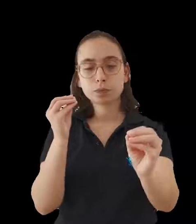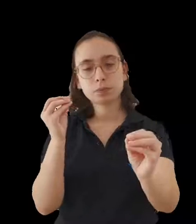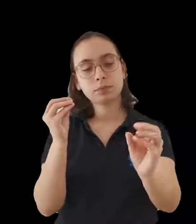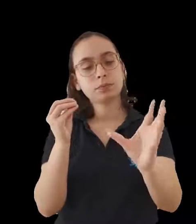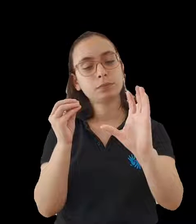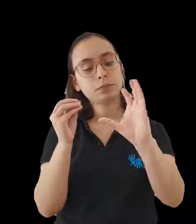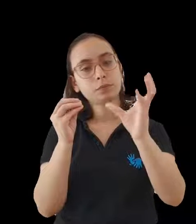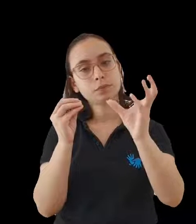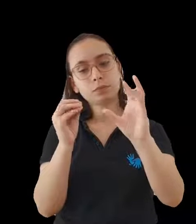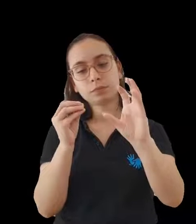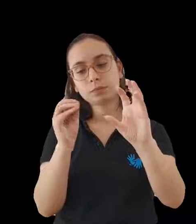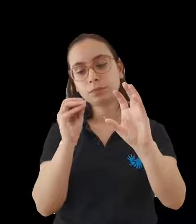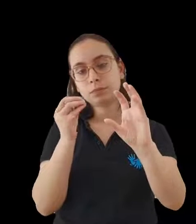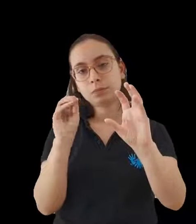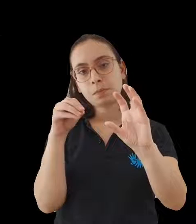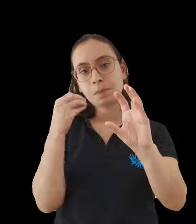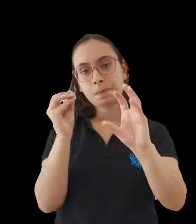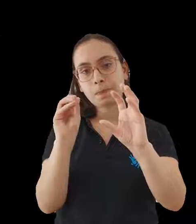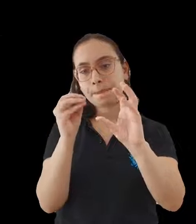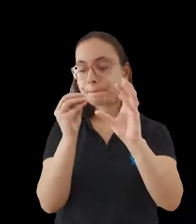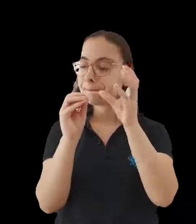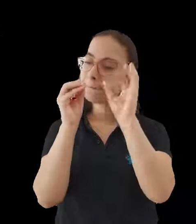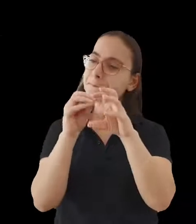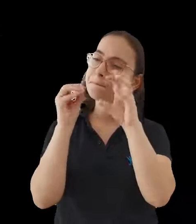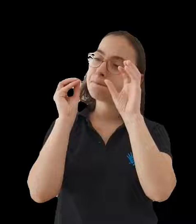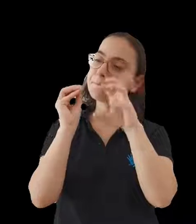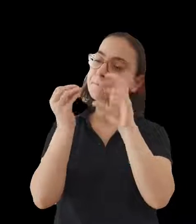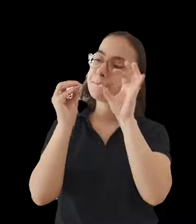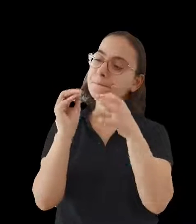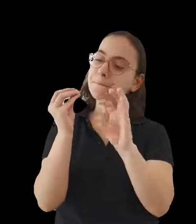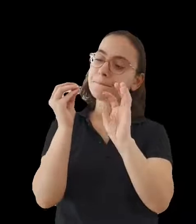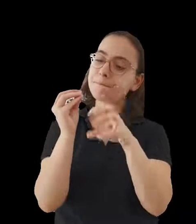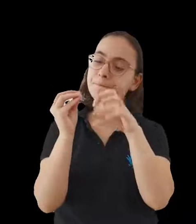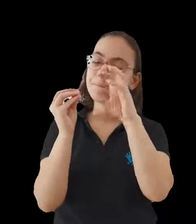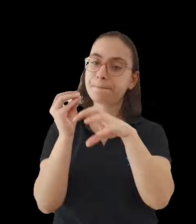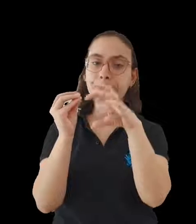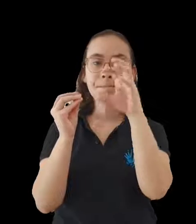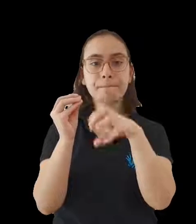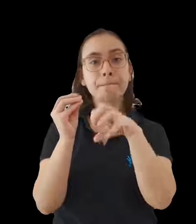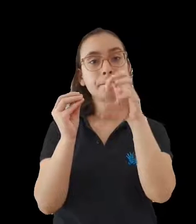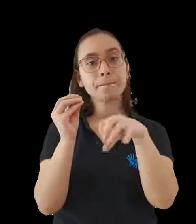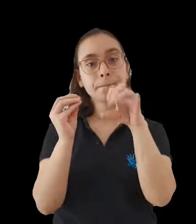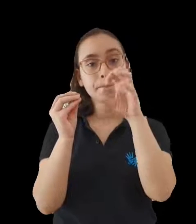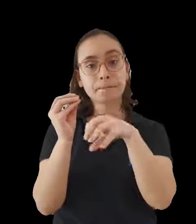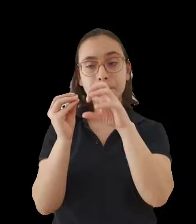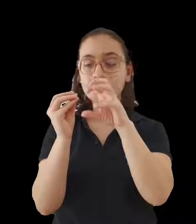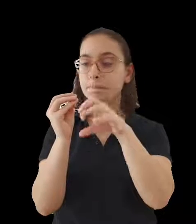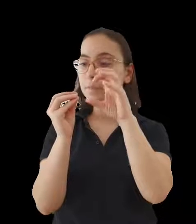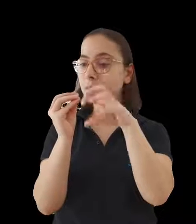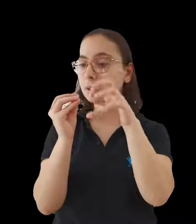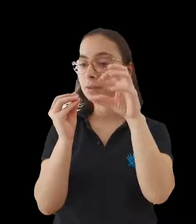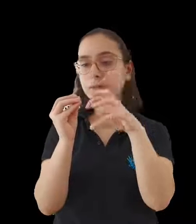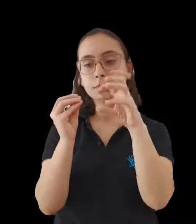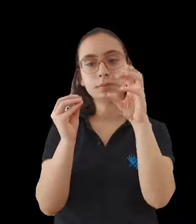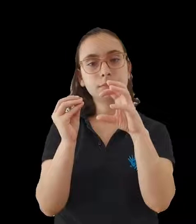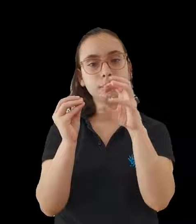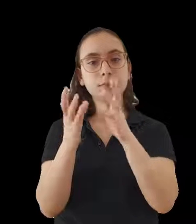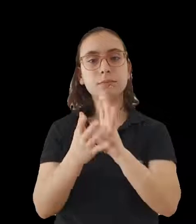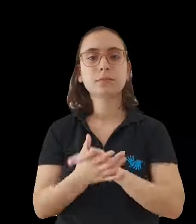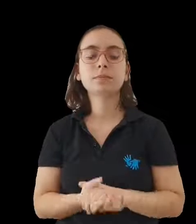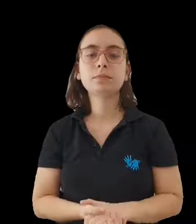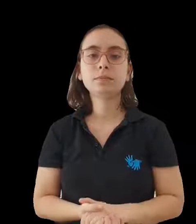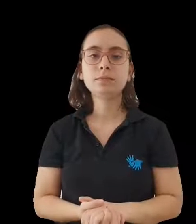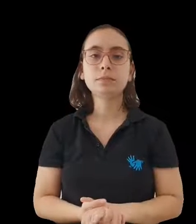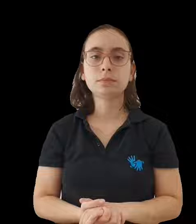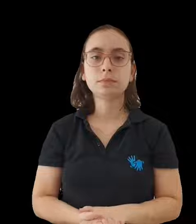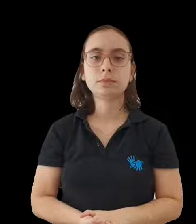bonequinha e manipula como se ela estivesse jogando a bolinha para cima. Jogando a bolinha para cima. Tá vindo?